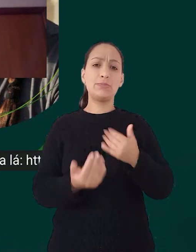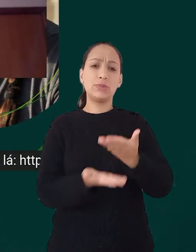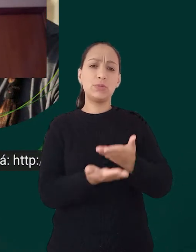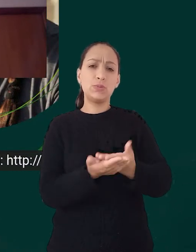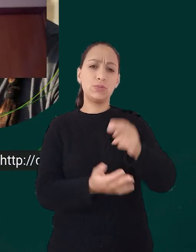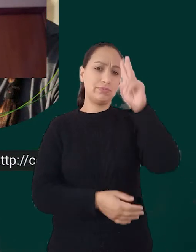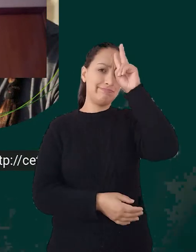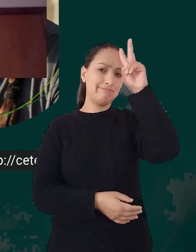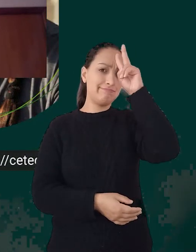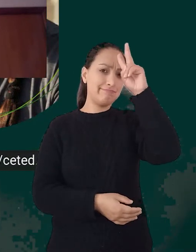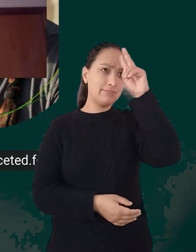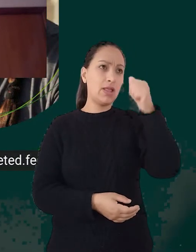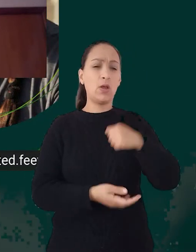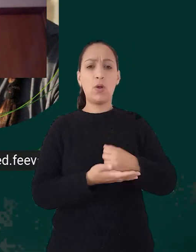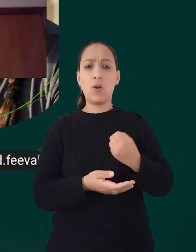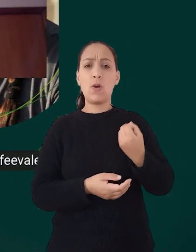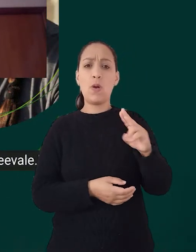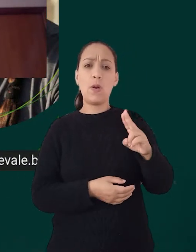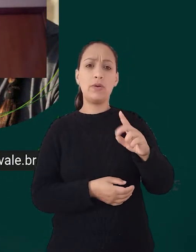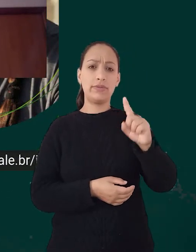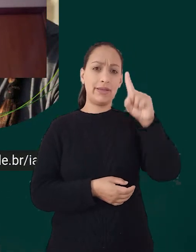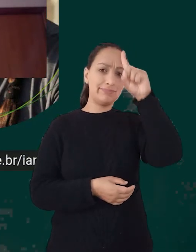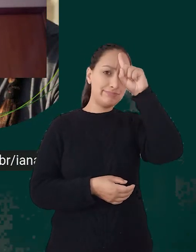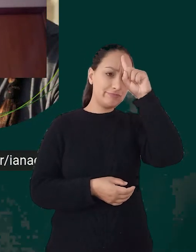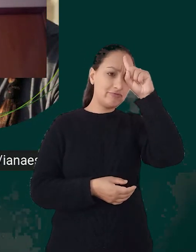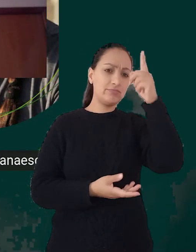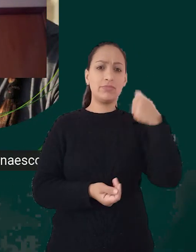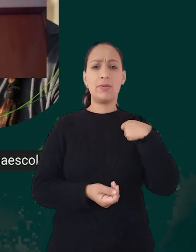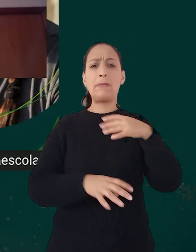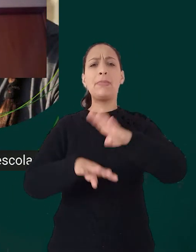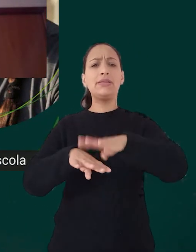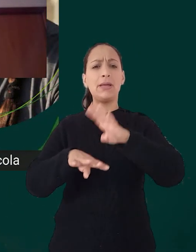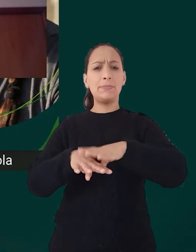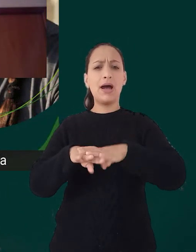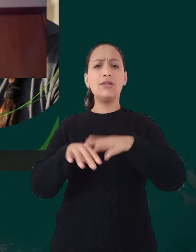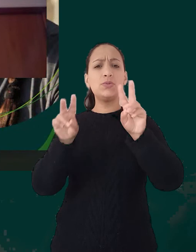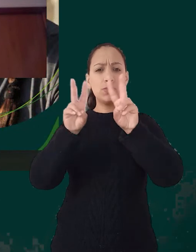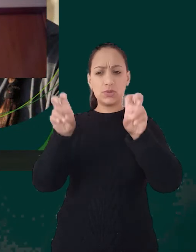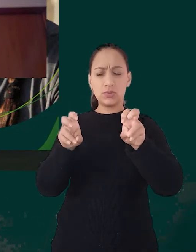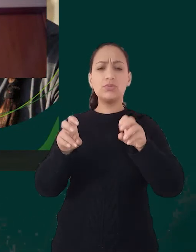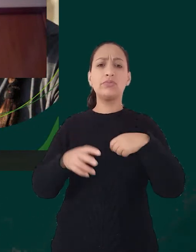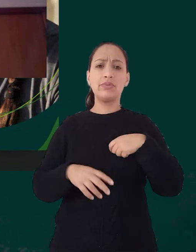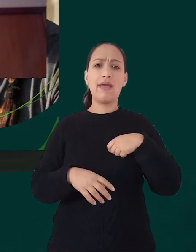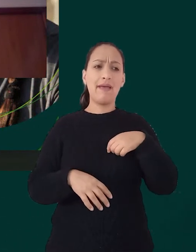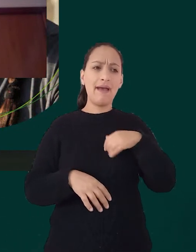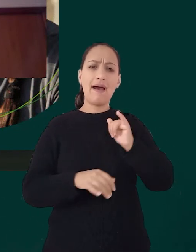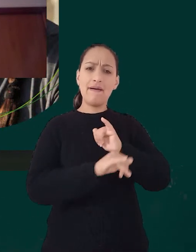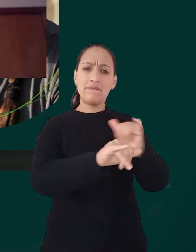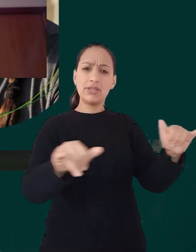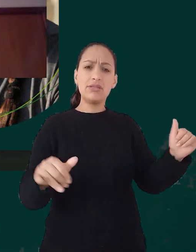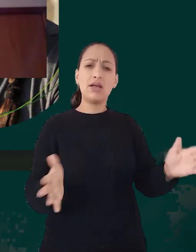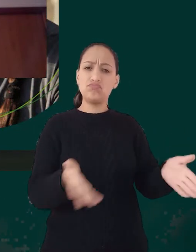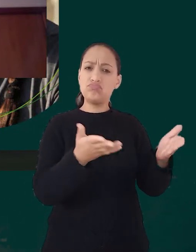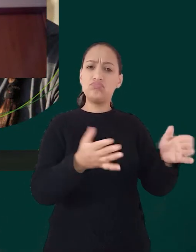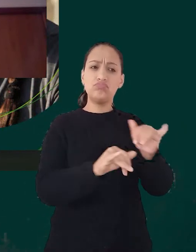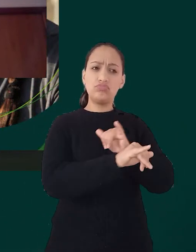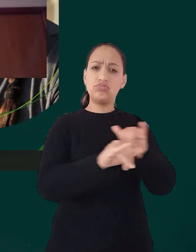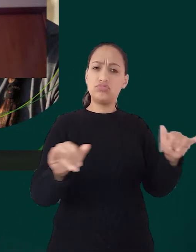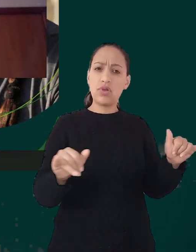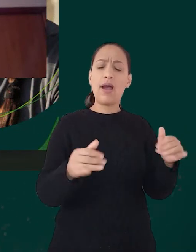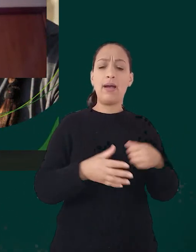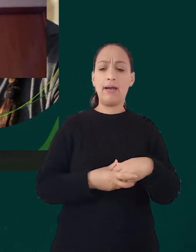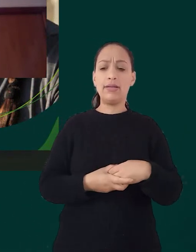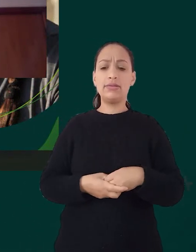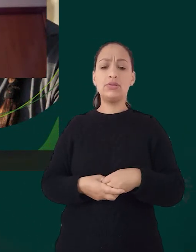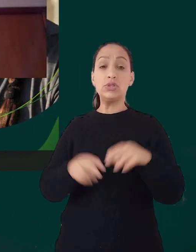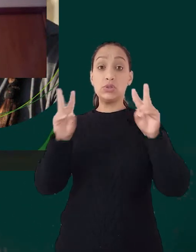no Fundamental 1, né, essa questão da matemática que tu chamou a atenção, a gente tem chamado a atenção aqui bastante sobre